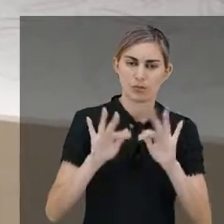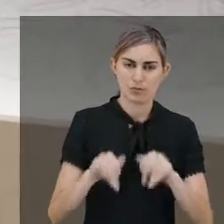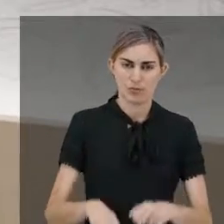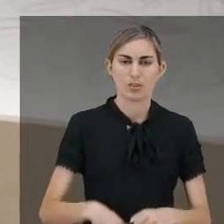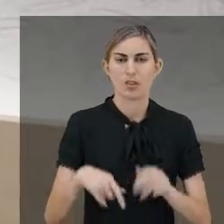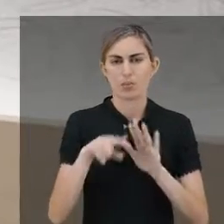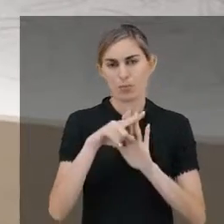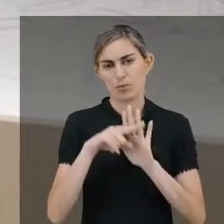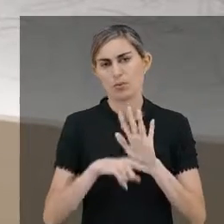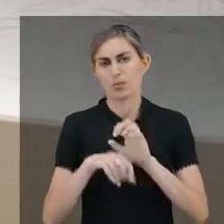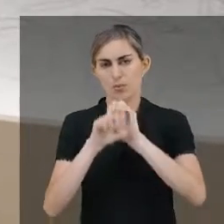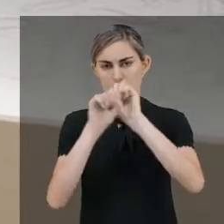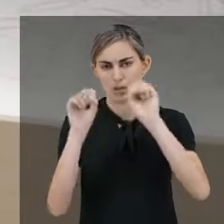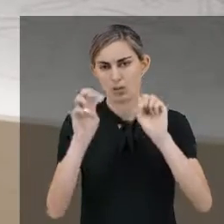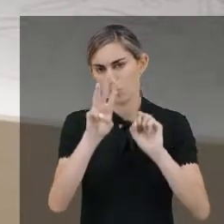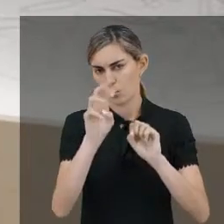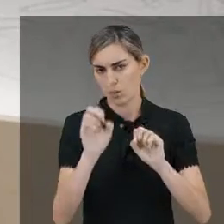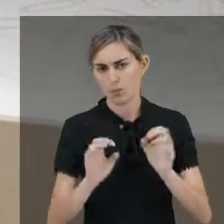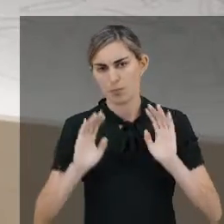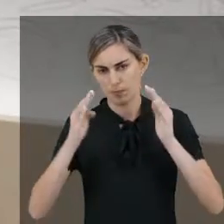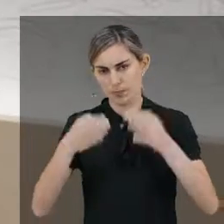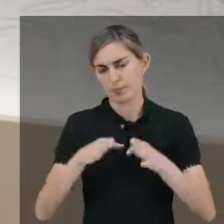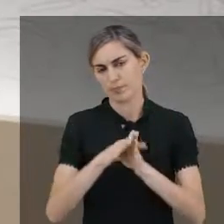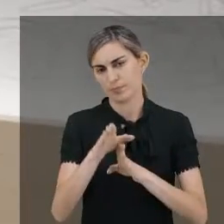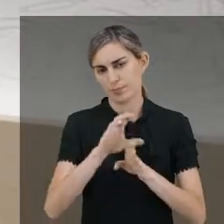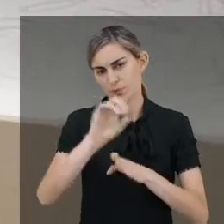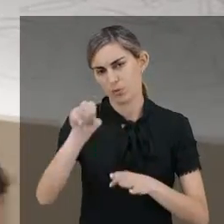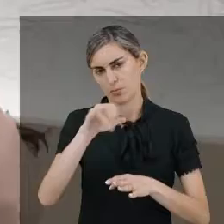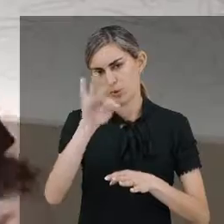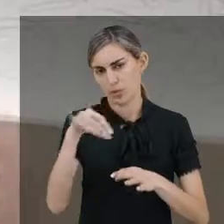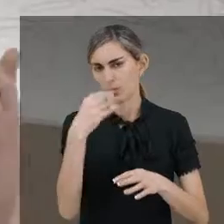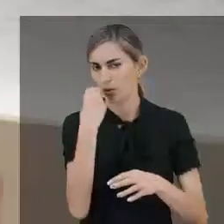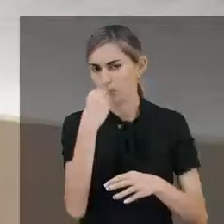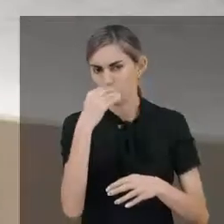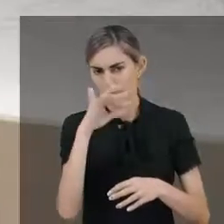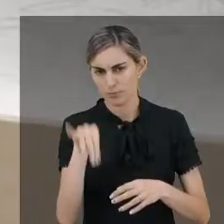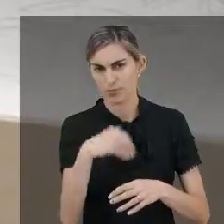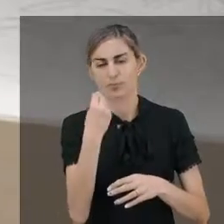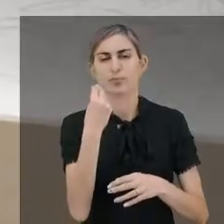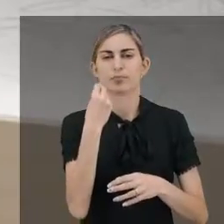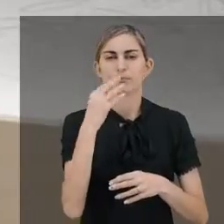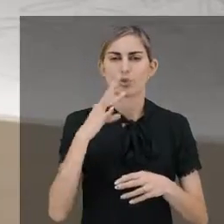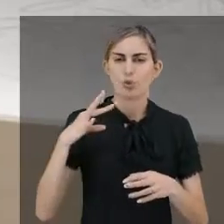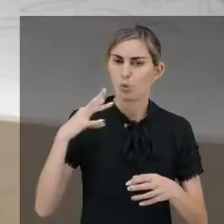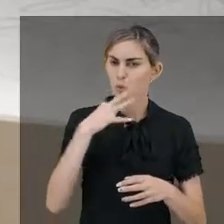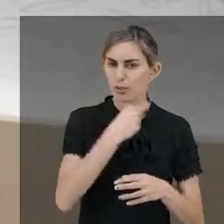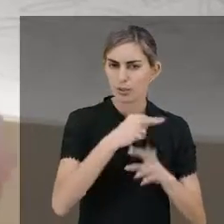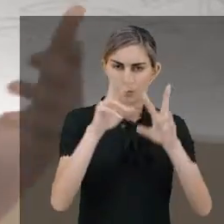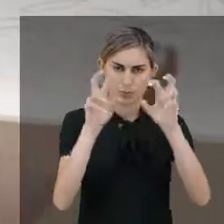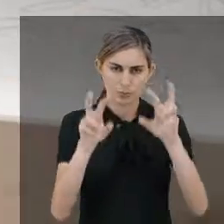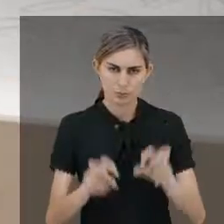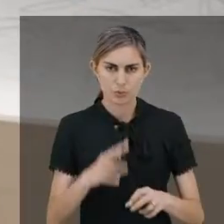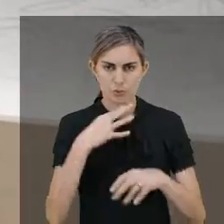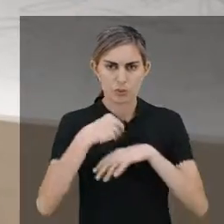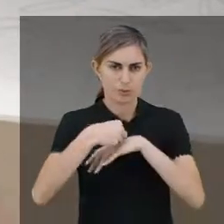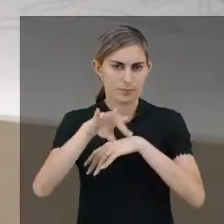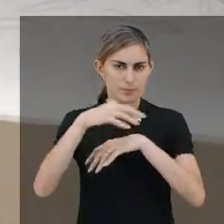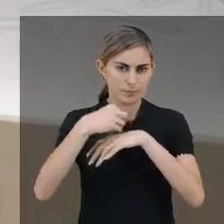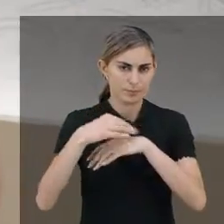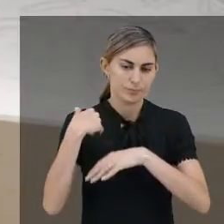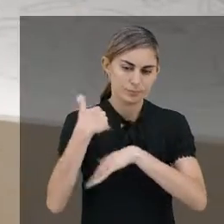da disciplina de Programação Web Orientada a Objetos. Espero que vocês tenham aproveitado bastante todo o conteúdo e o conhecimento que lhe